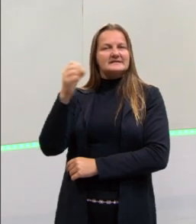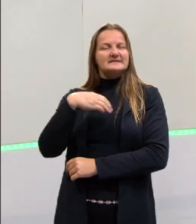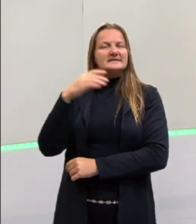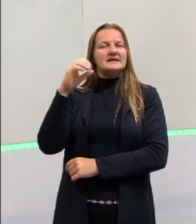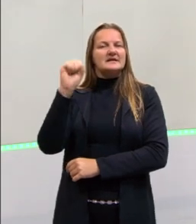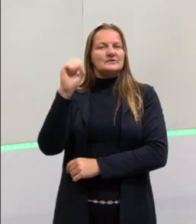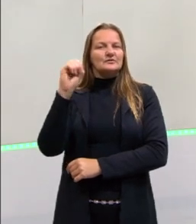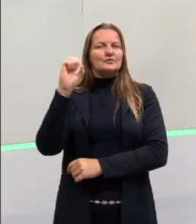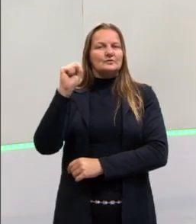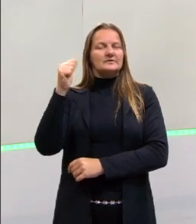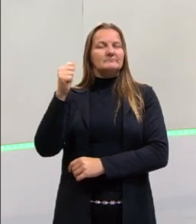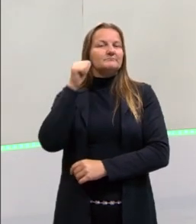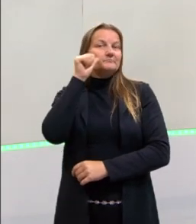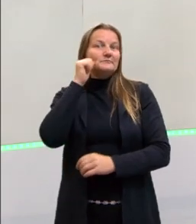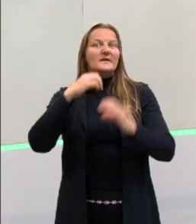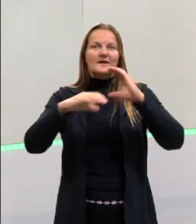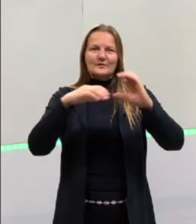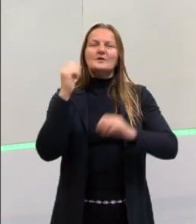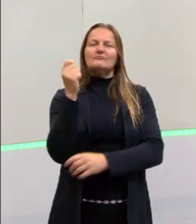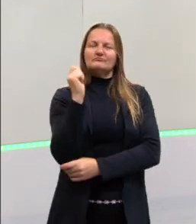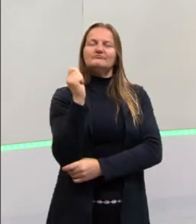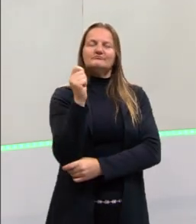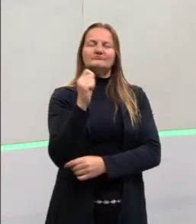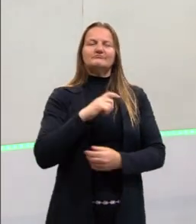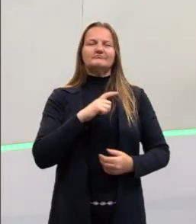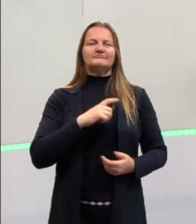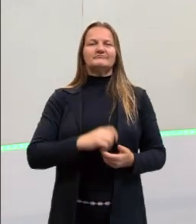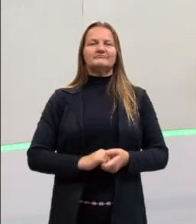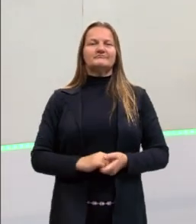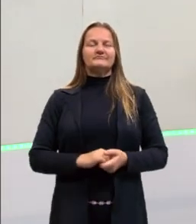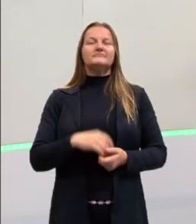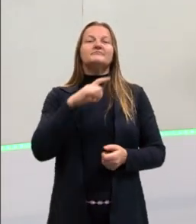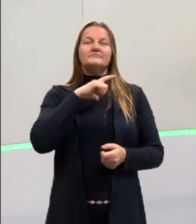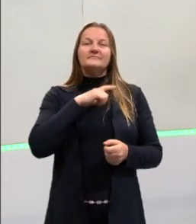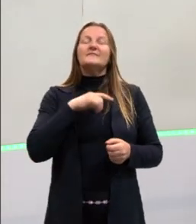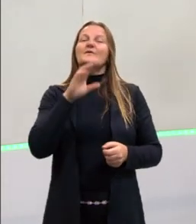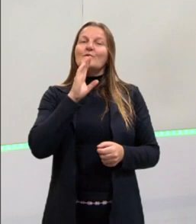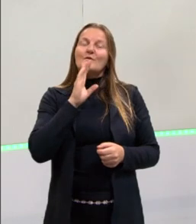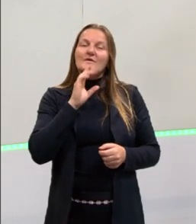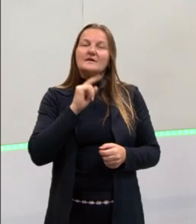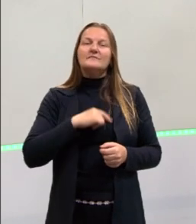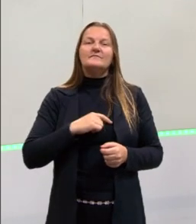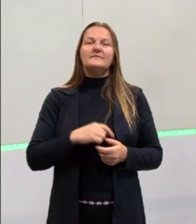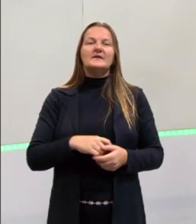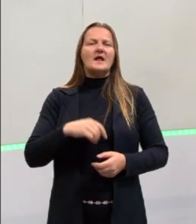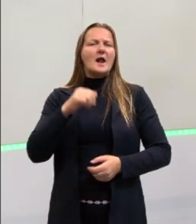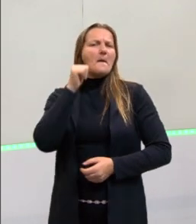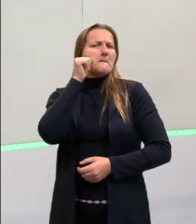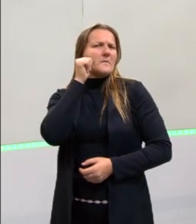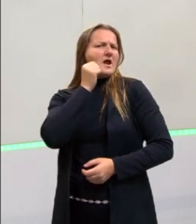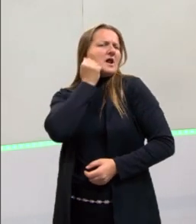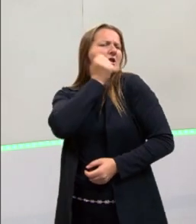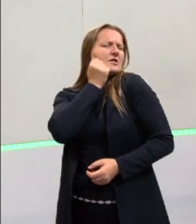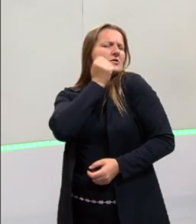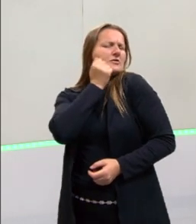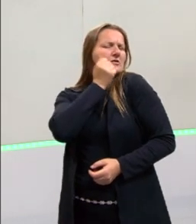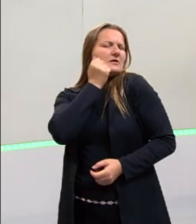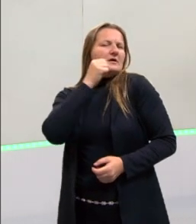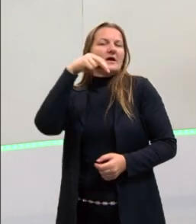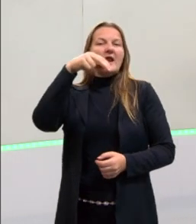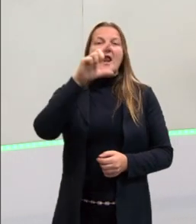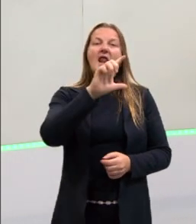tam a rotina uma a cantora Argentina que também é conhecido como La Negra porque